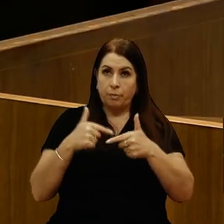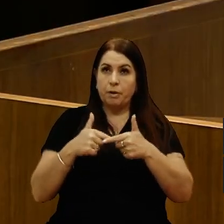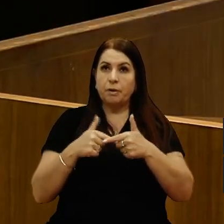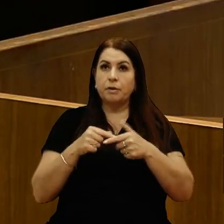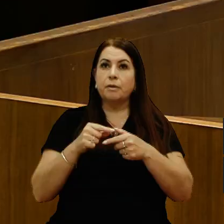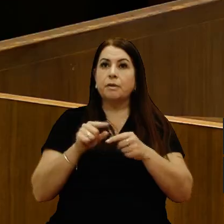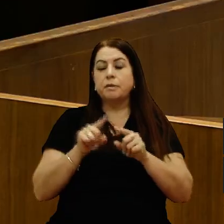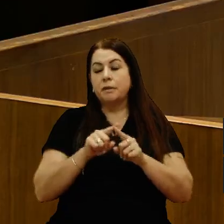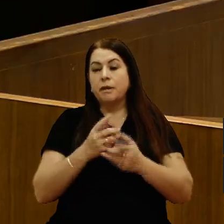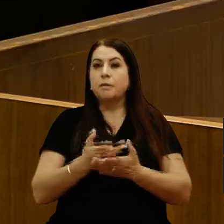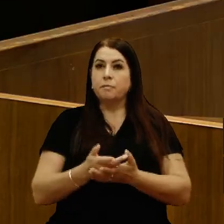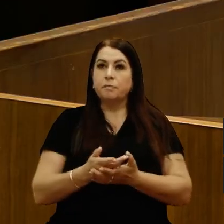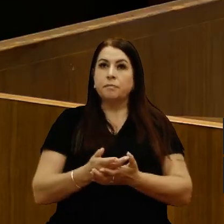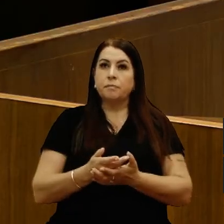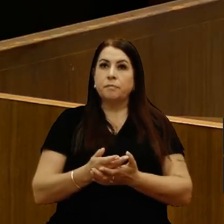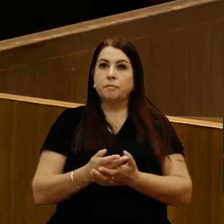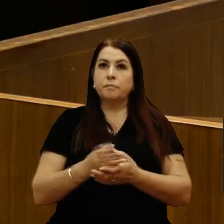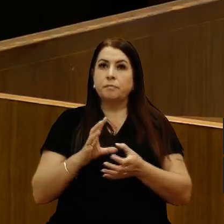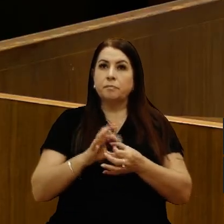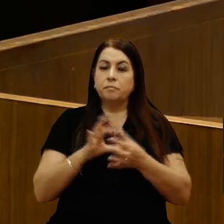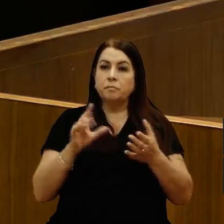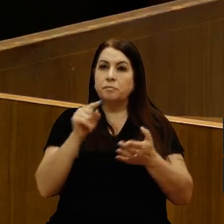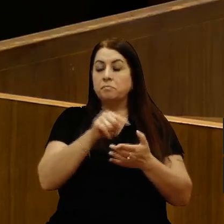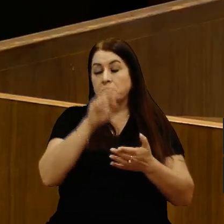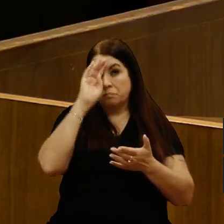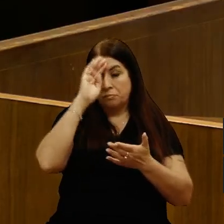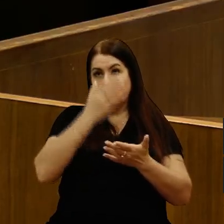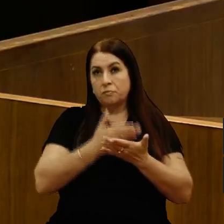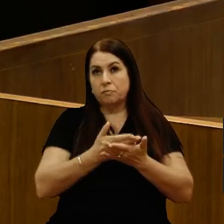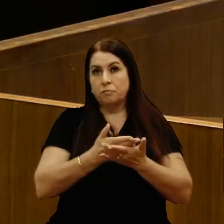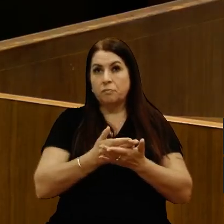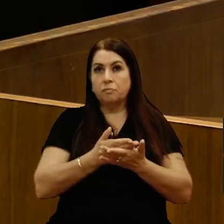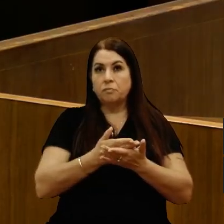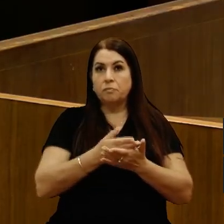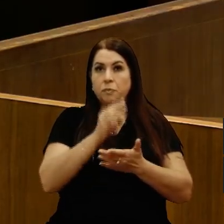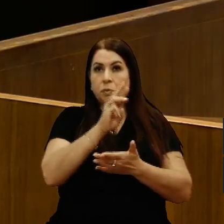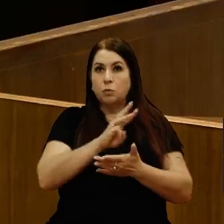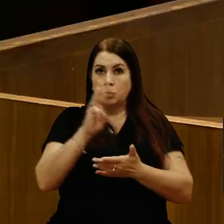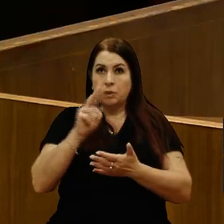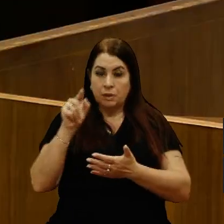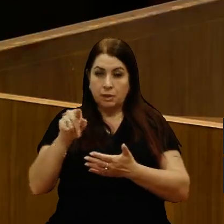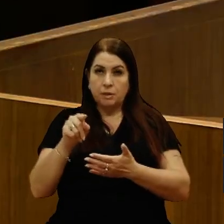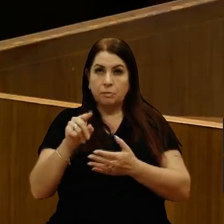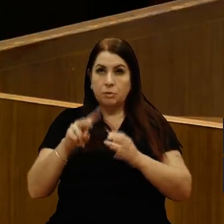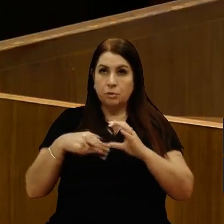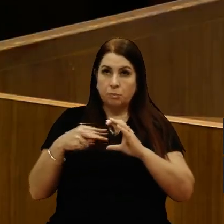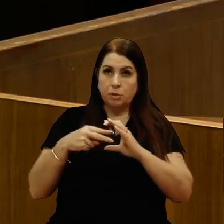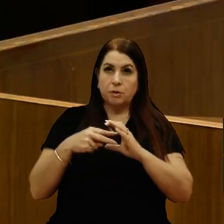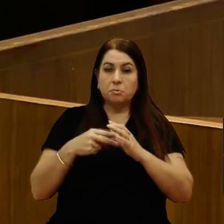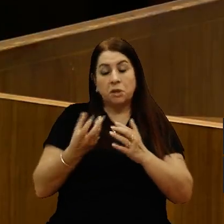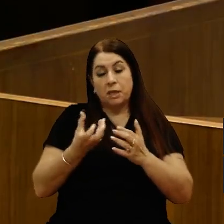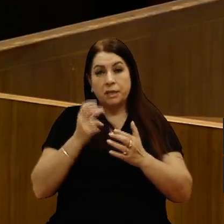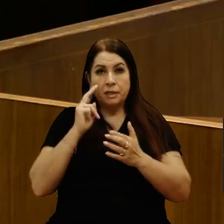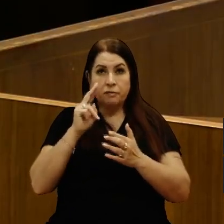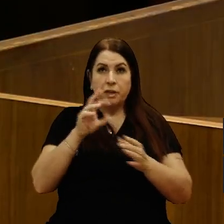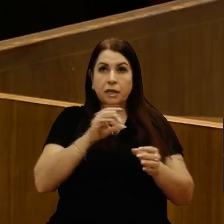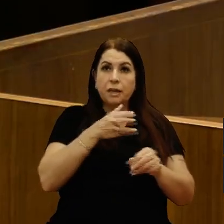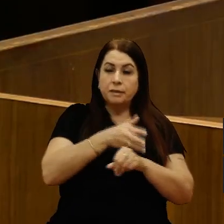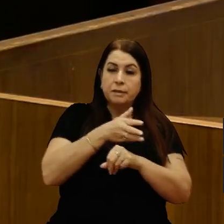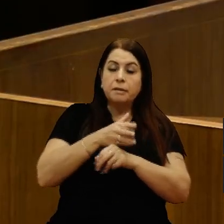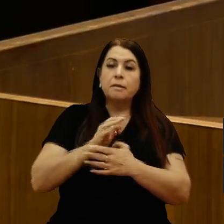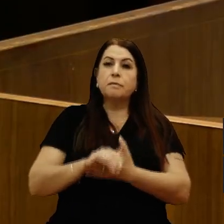estará provavelmente disponível, acredito que fique no site da Câmara, para quem quiser